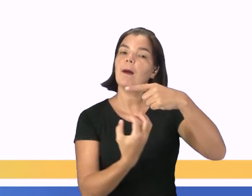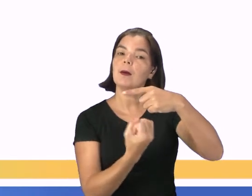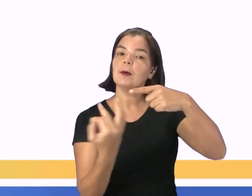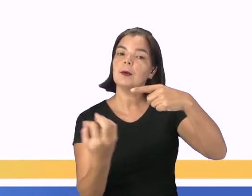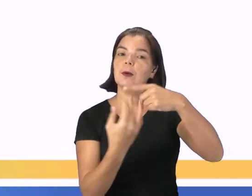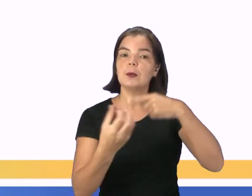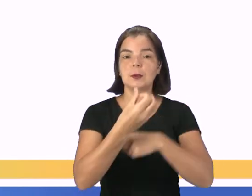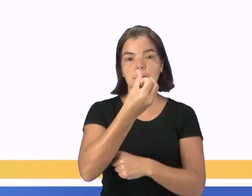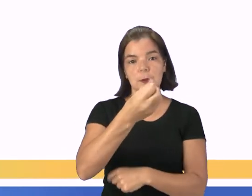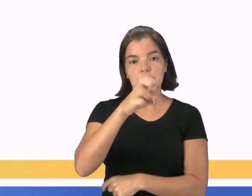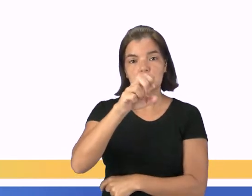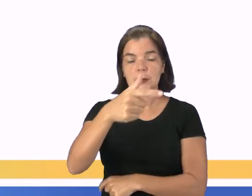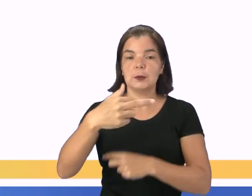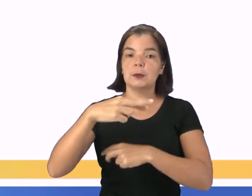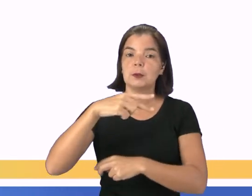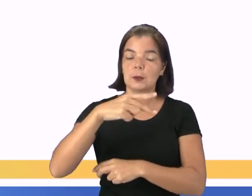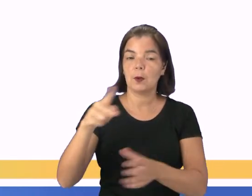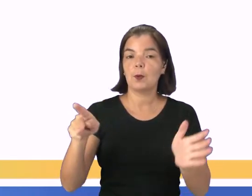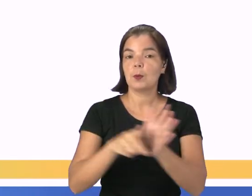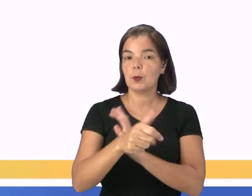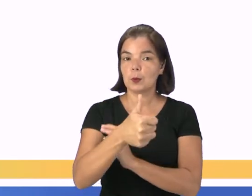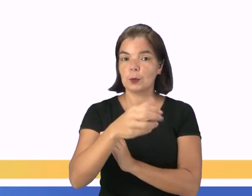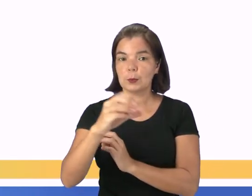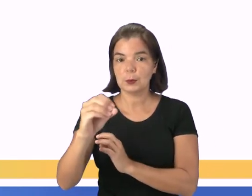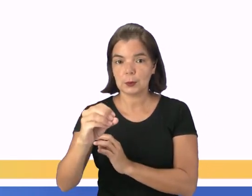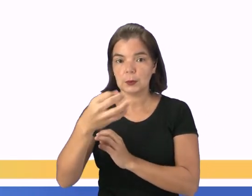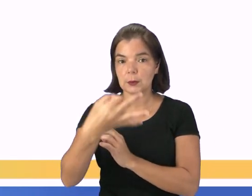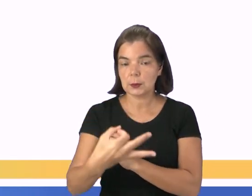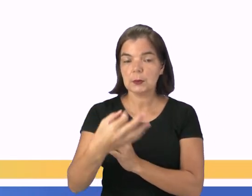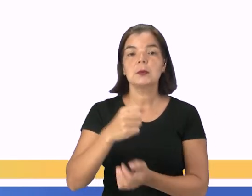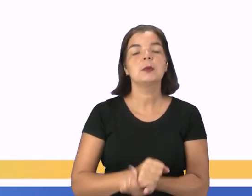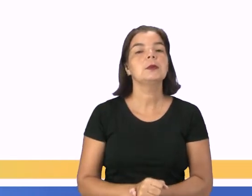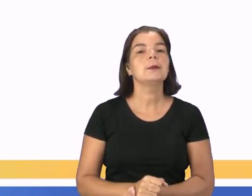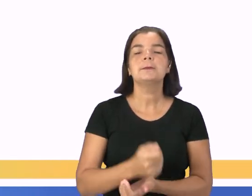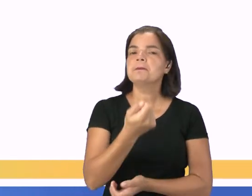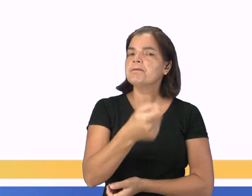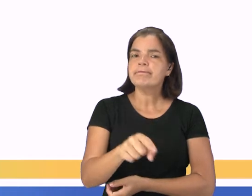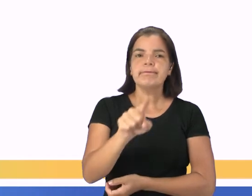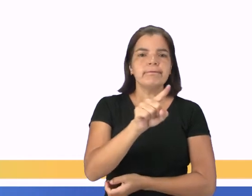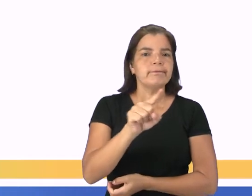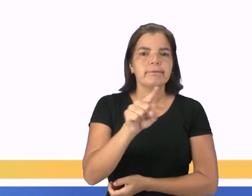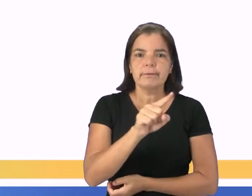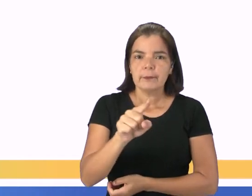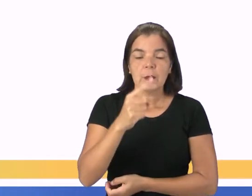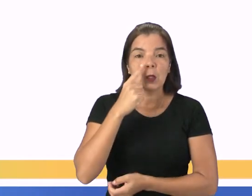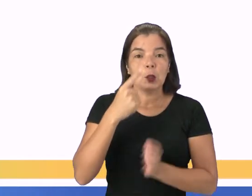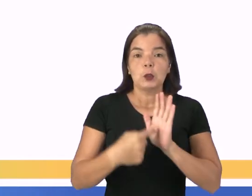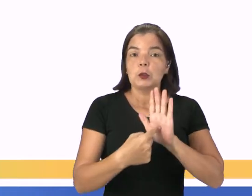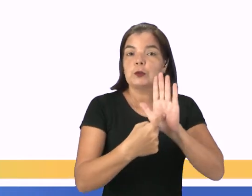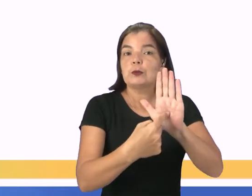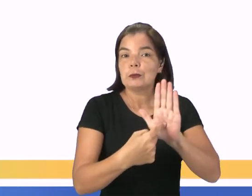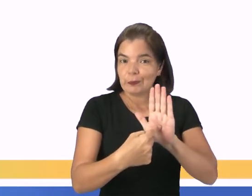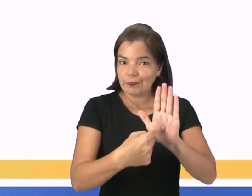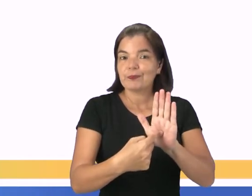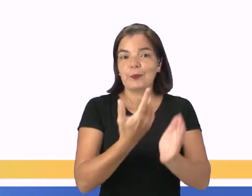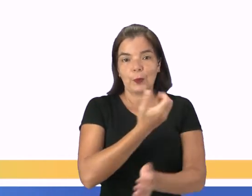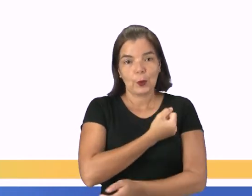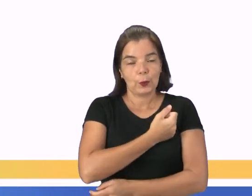652, que é igual ao próprio 100, certo? Então, veja que não há necessidade de expormos, né, esse número